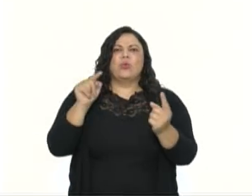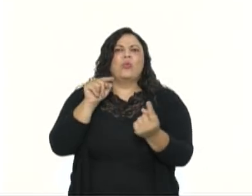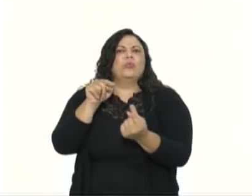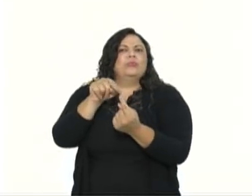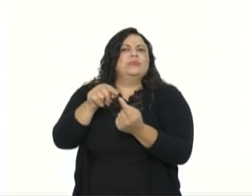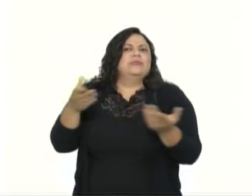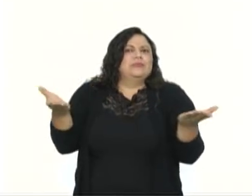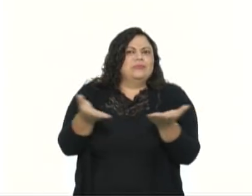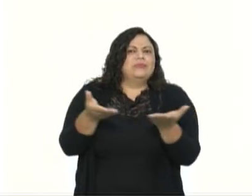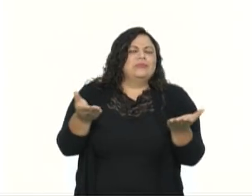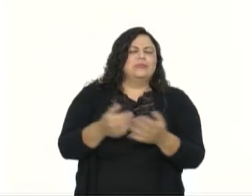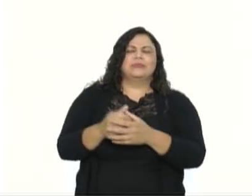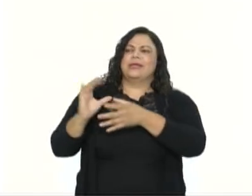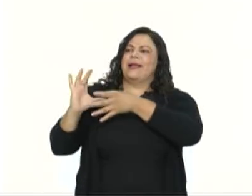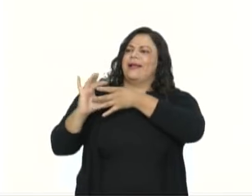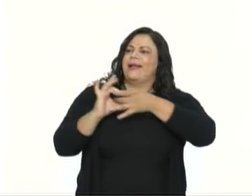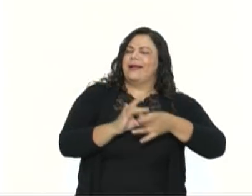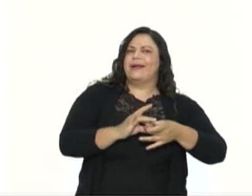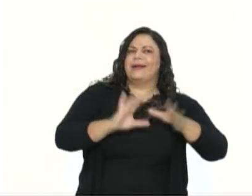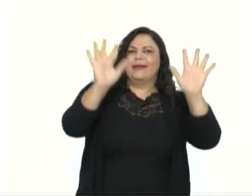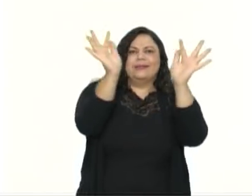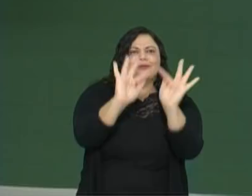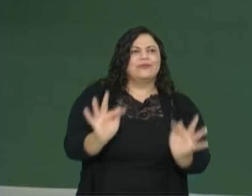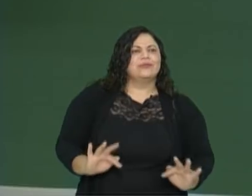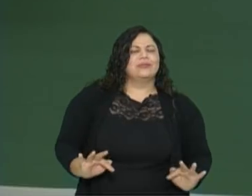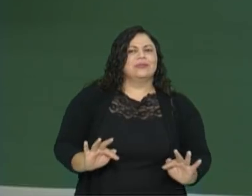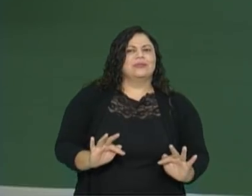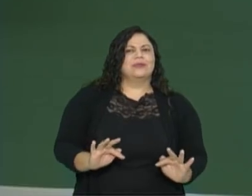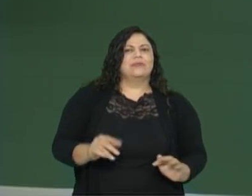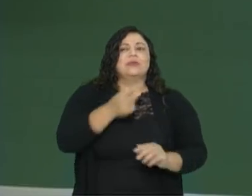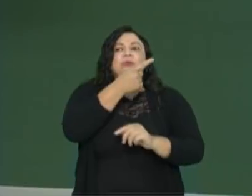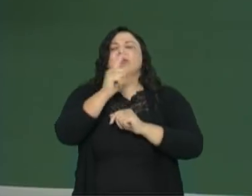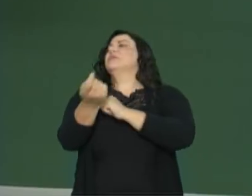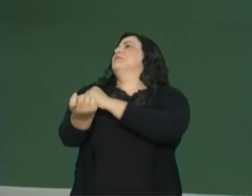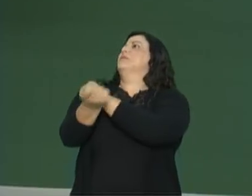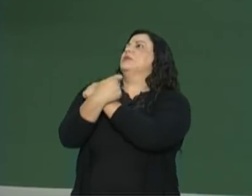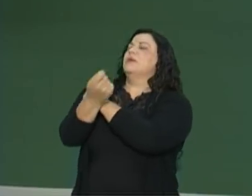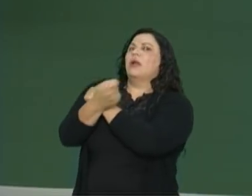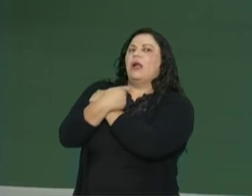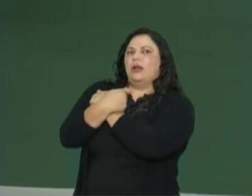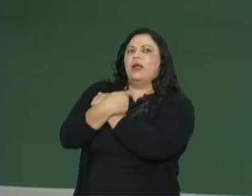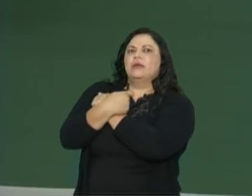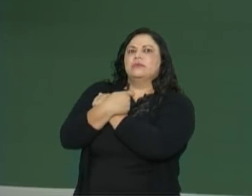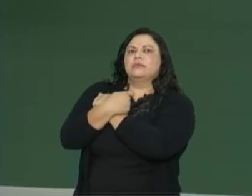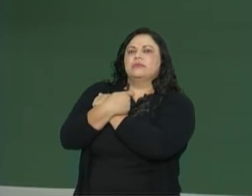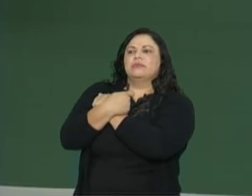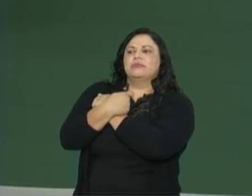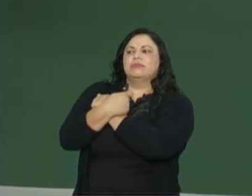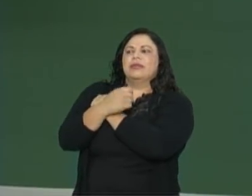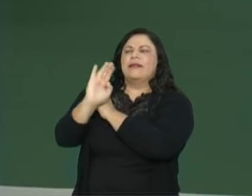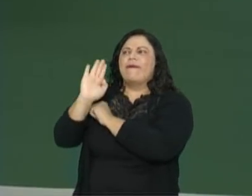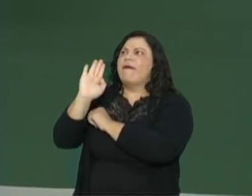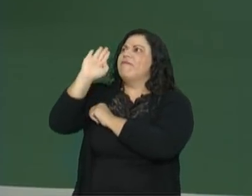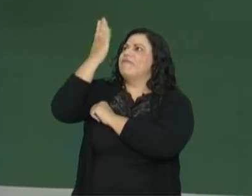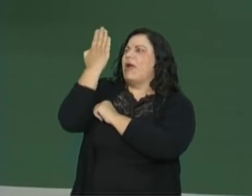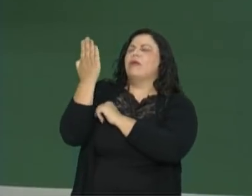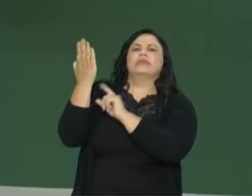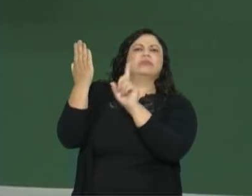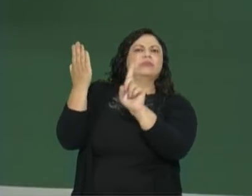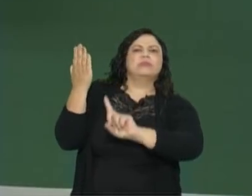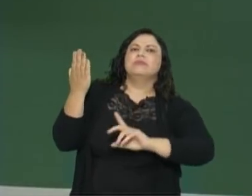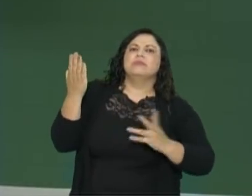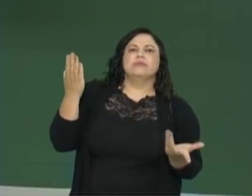ligações felizes. E quando a gente não está caindo numa notícia falsa, não está sendo enganado, podemos ser felizes de verdade, né? E agora vocês têm essa